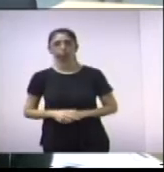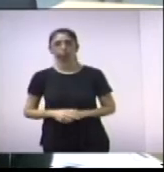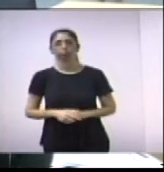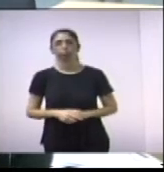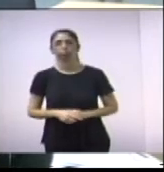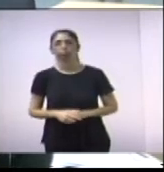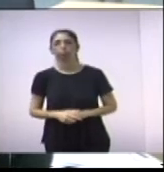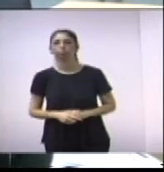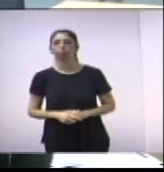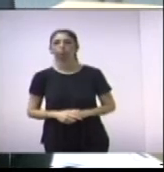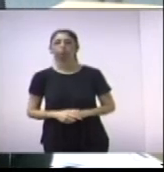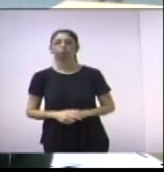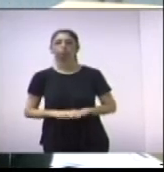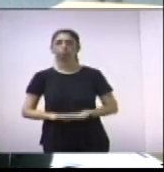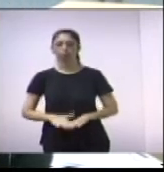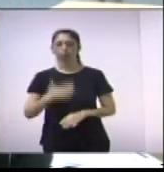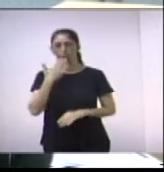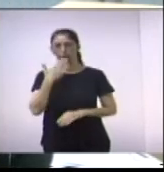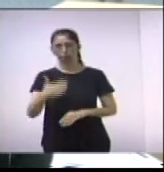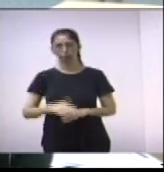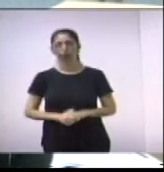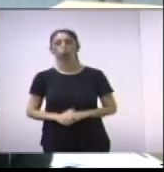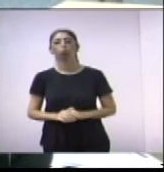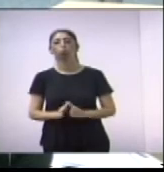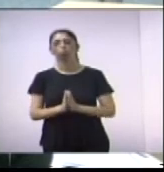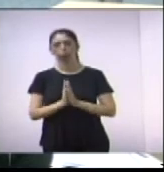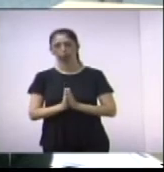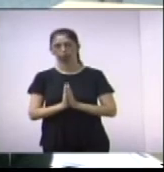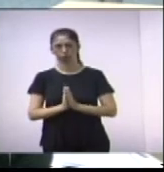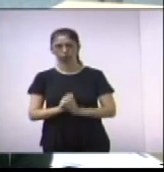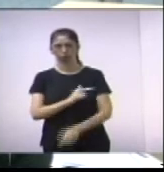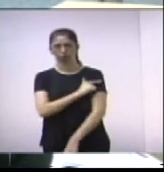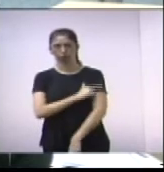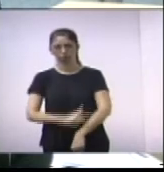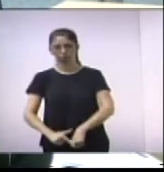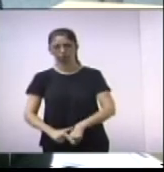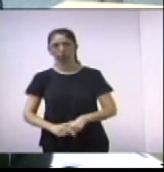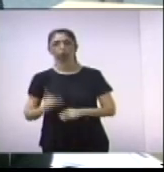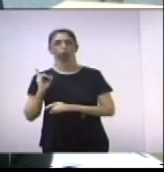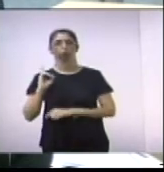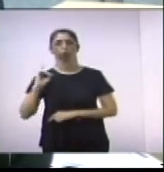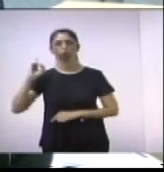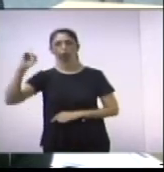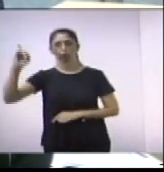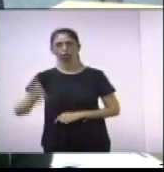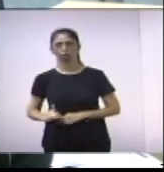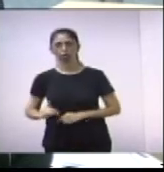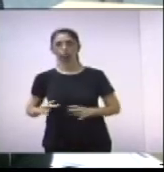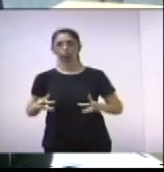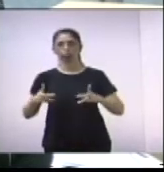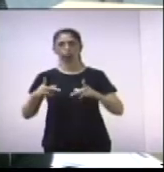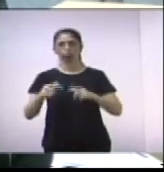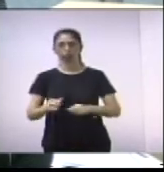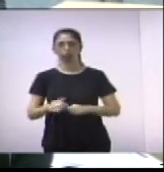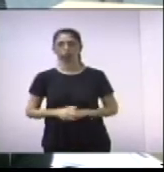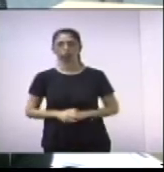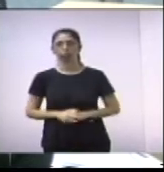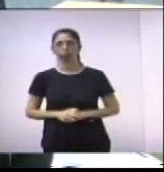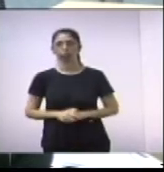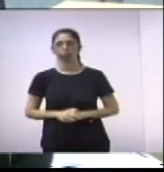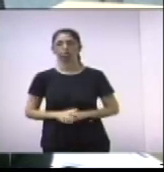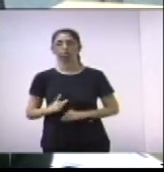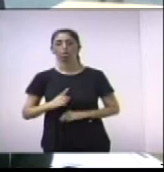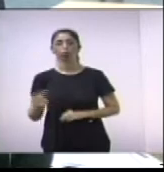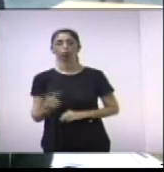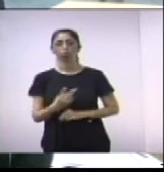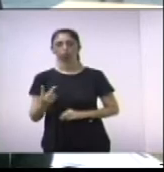Presidente, agora eu vou pedir pela ordem, respeitando a democracia, mas a democracia ela vem de lá e de